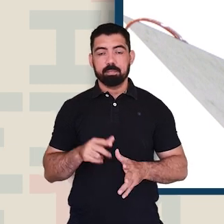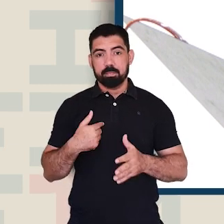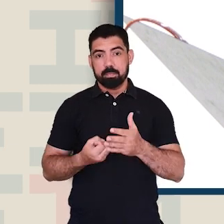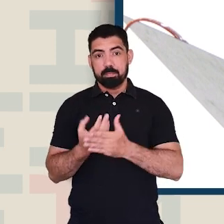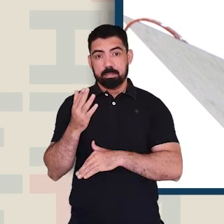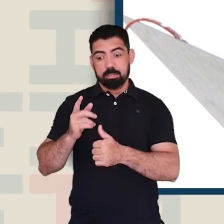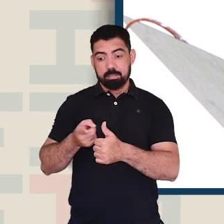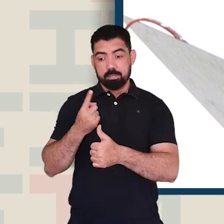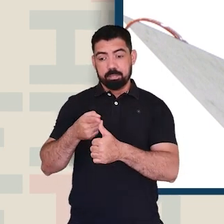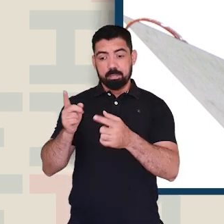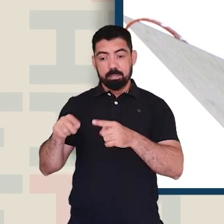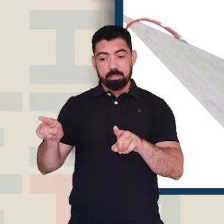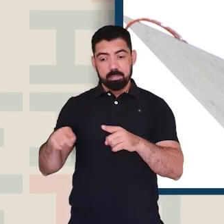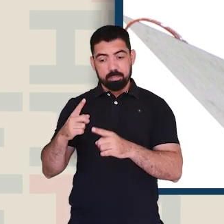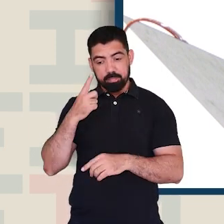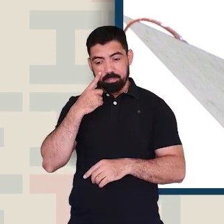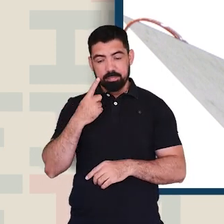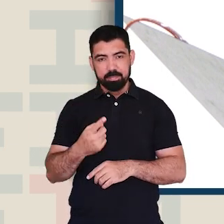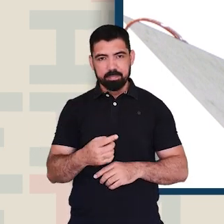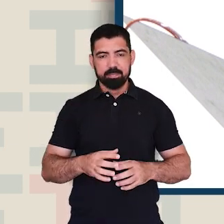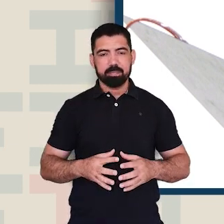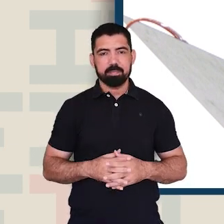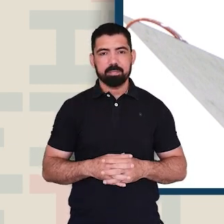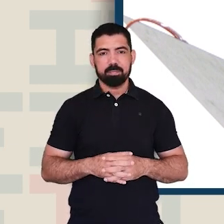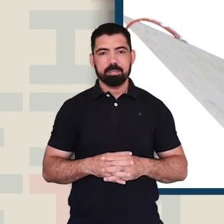Então eu criei a primeira melodia fazendo.